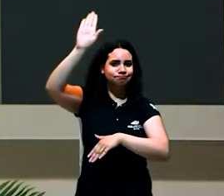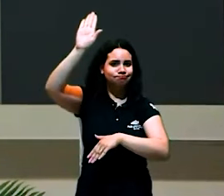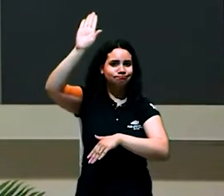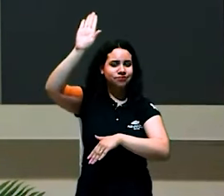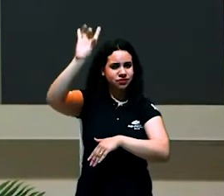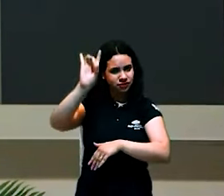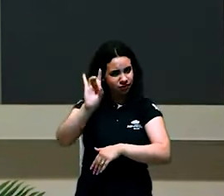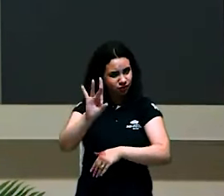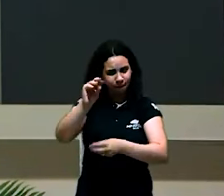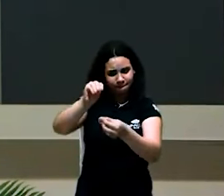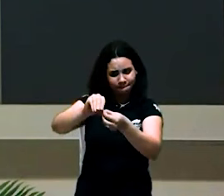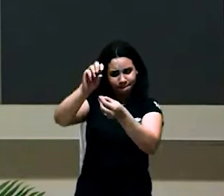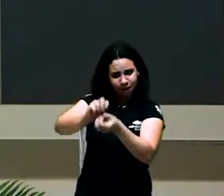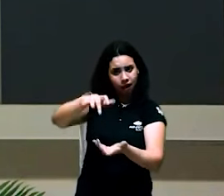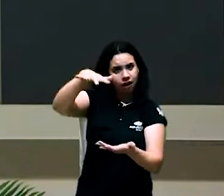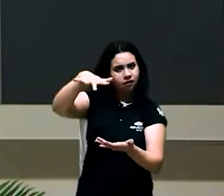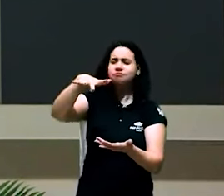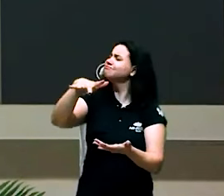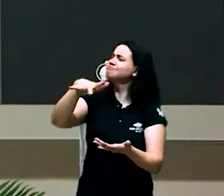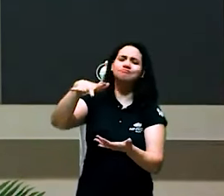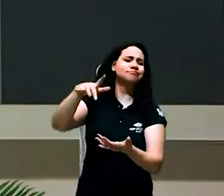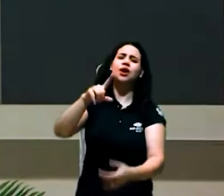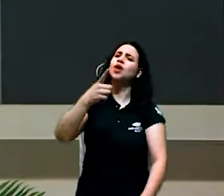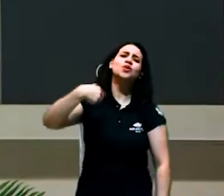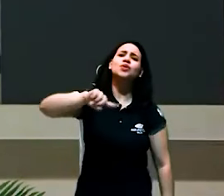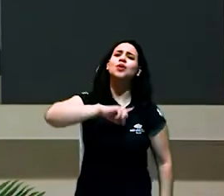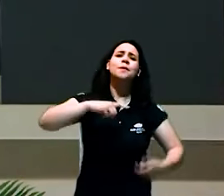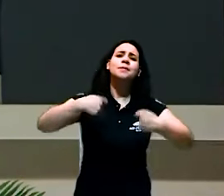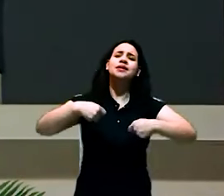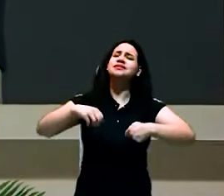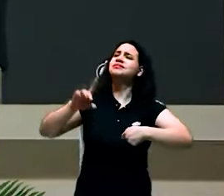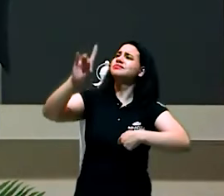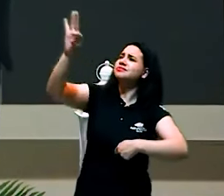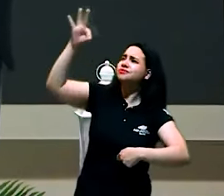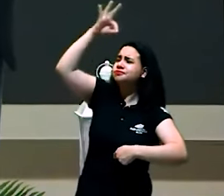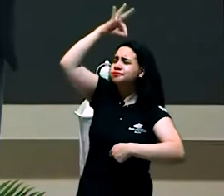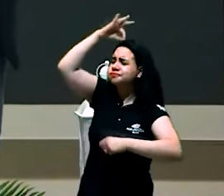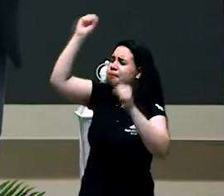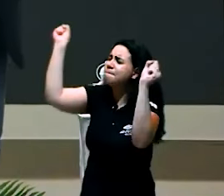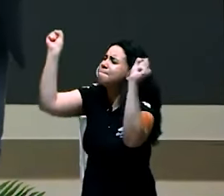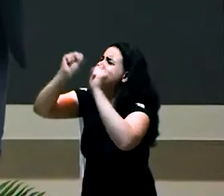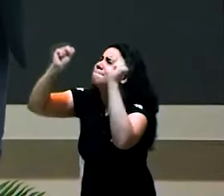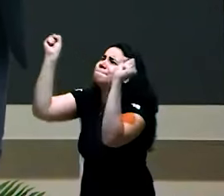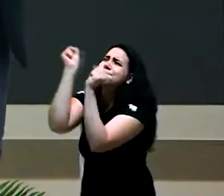os milagres. Nós tinha que ter uma paixão pela pessoa do Espírito Santo.